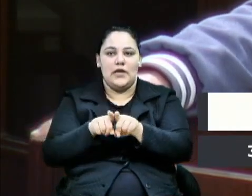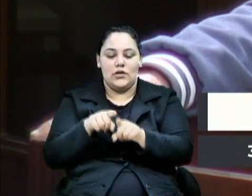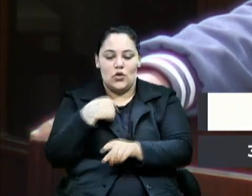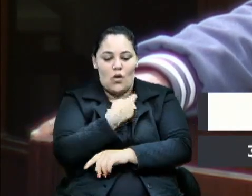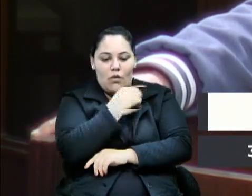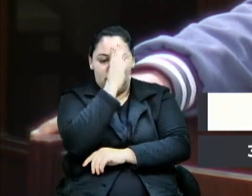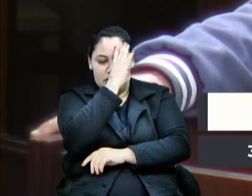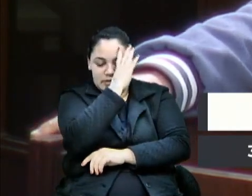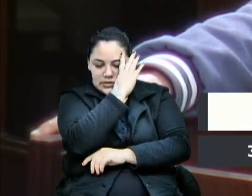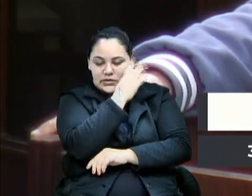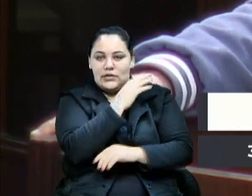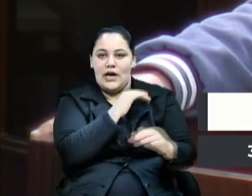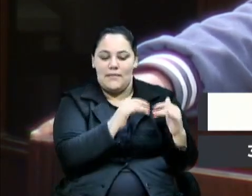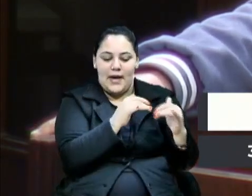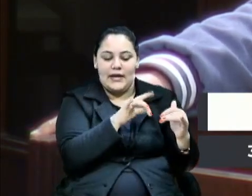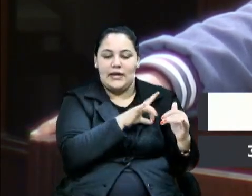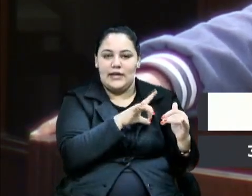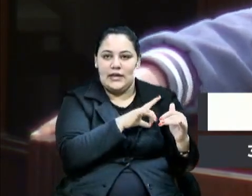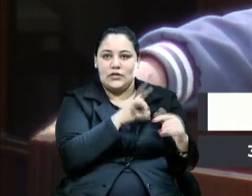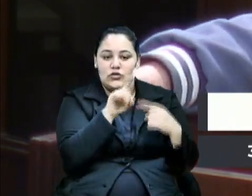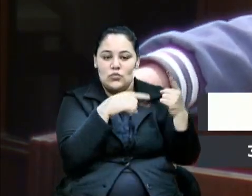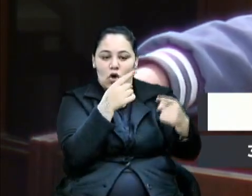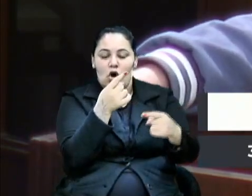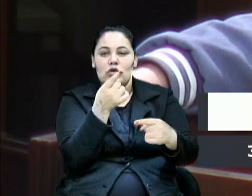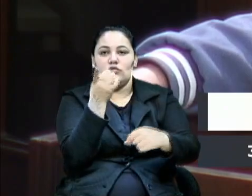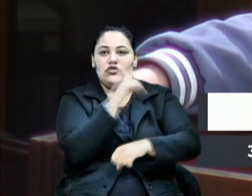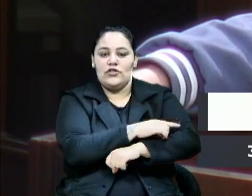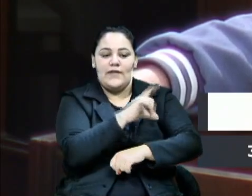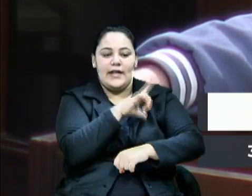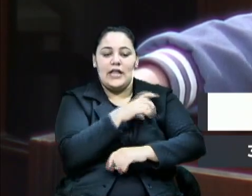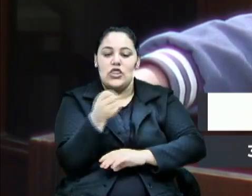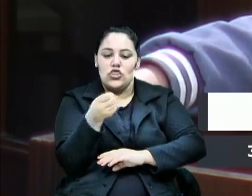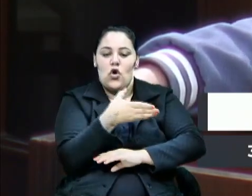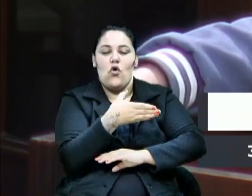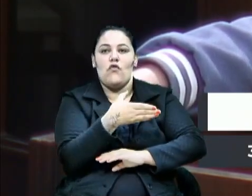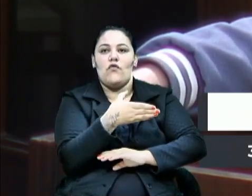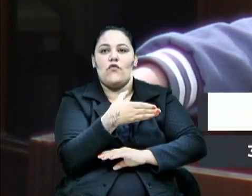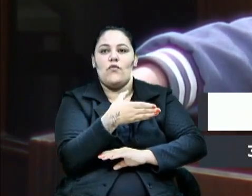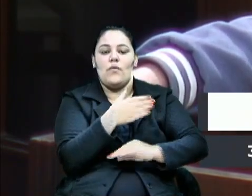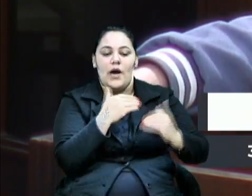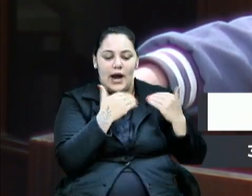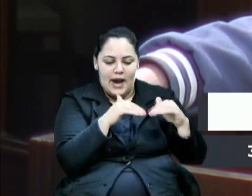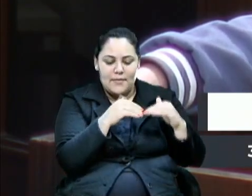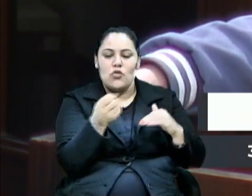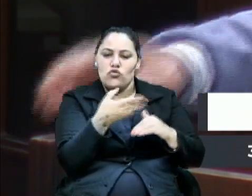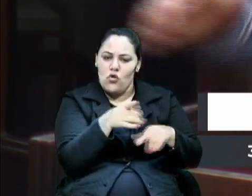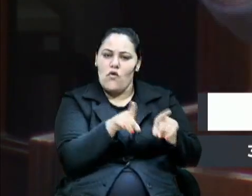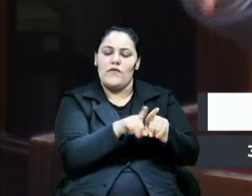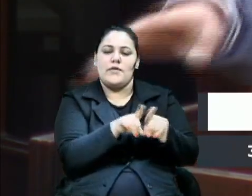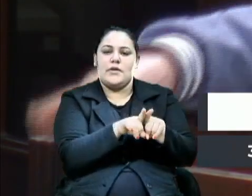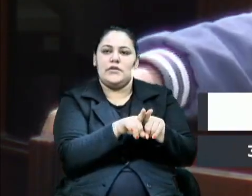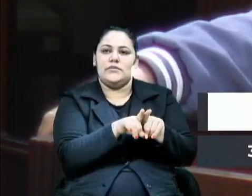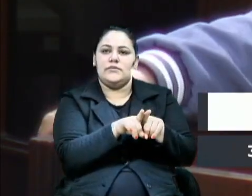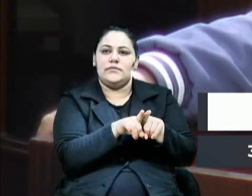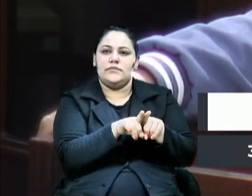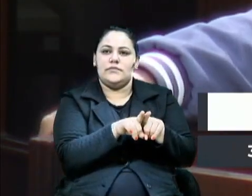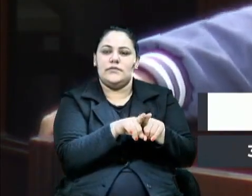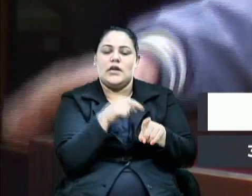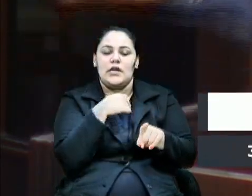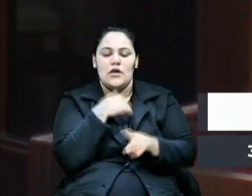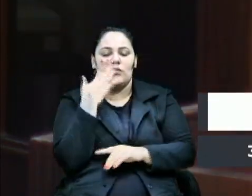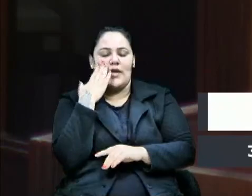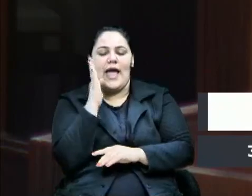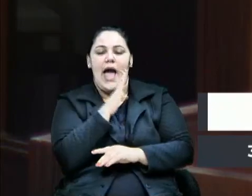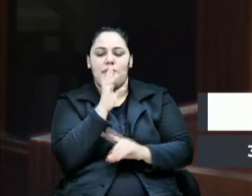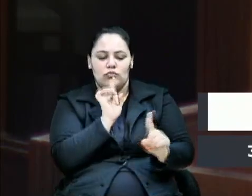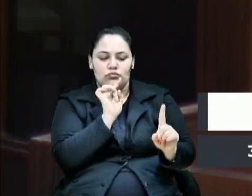o maquinário que temos, logo nos próximos dias vai ter de novo apresentação de mais caminhões, que logo, logo esse objetivo se alcance,